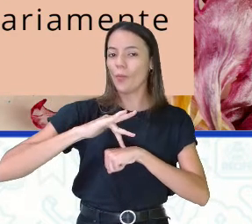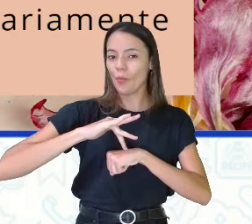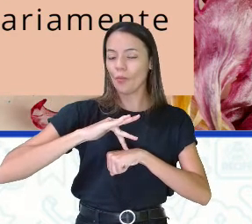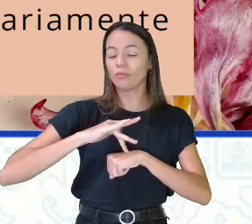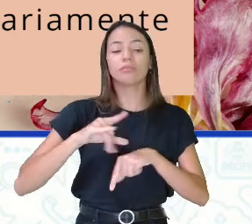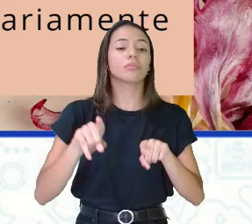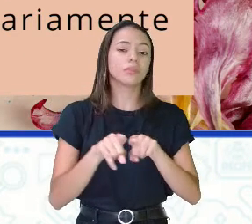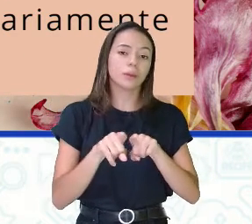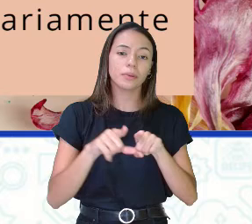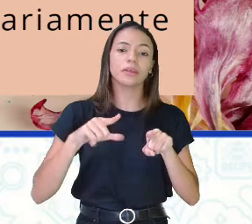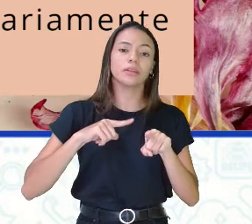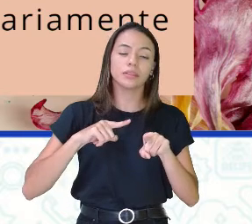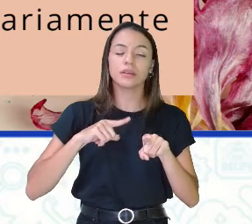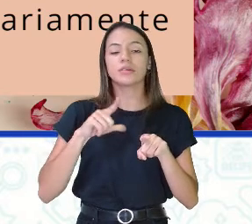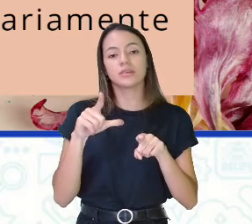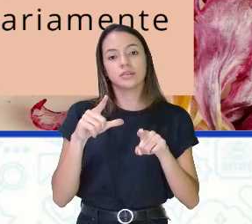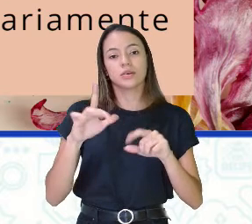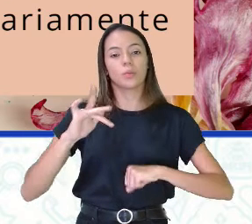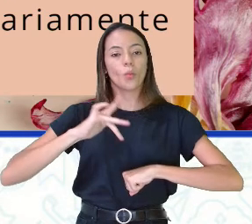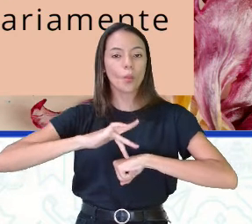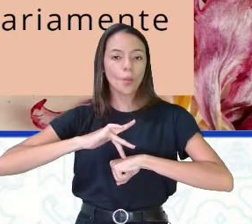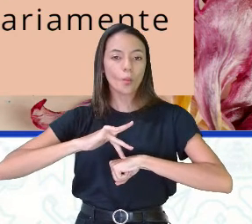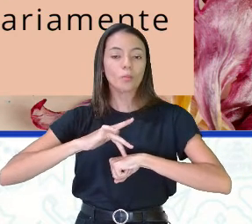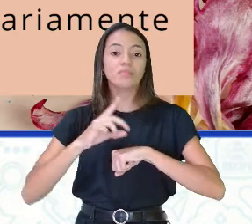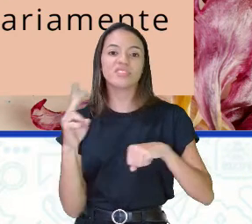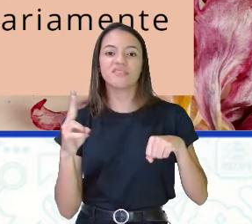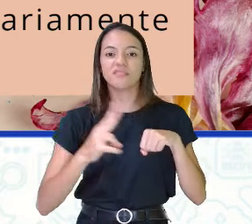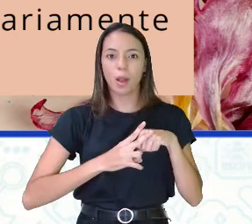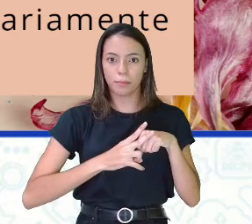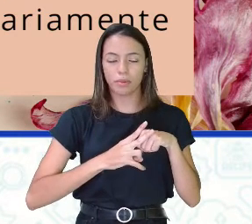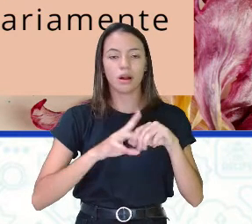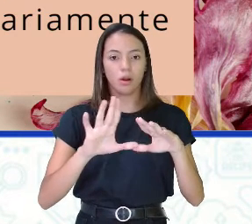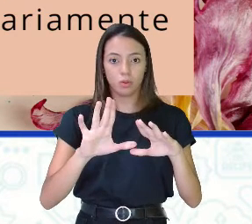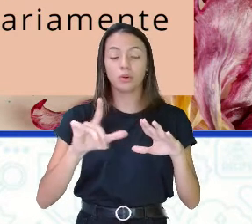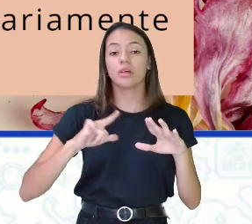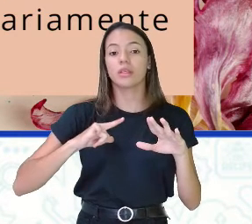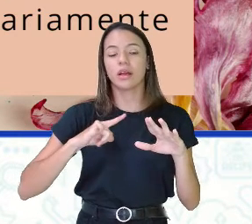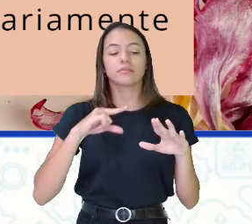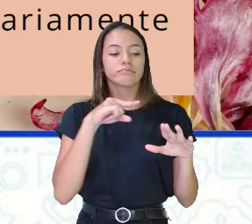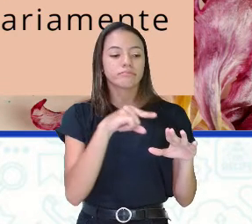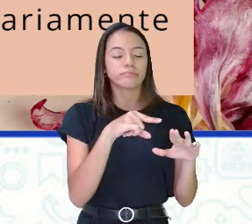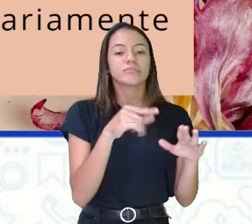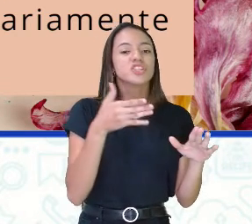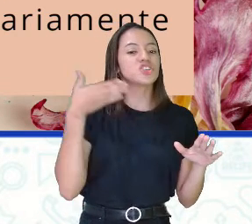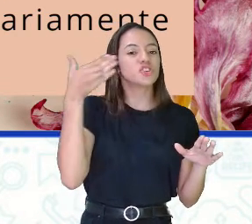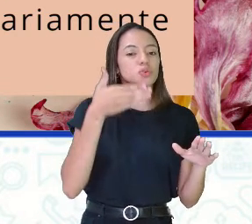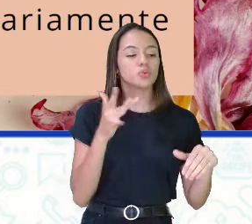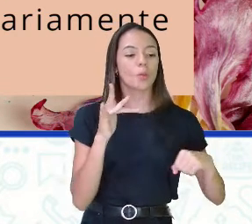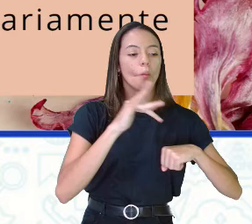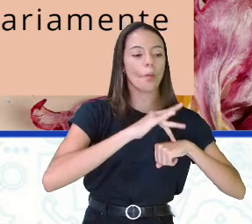ironia verbal. Trata-se do discurso irônico e da fala ou